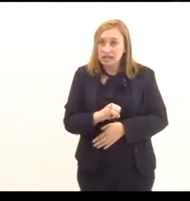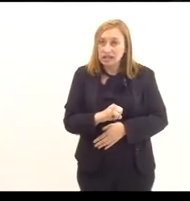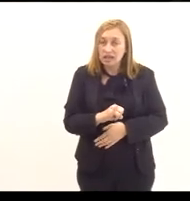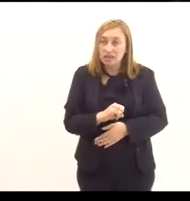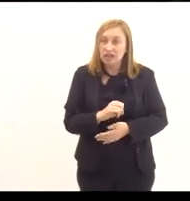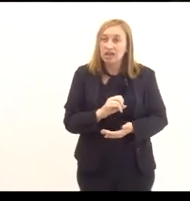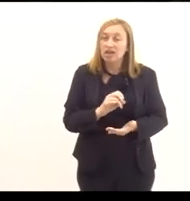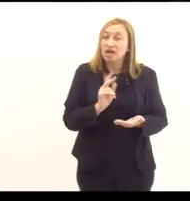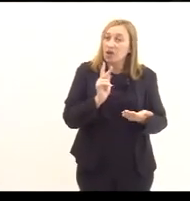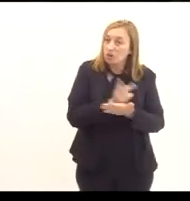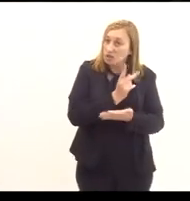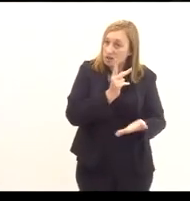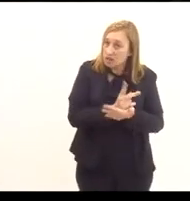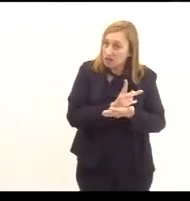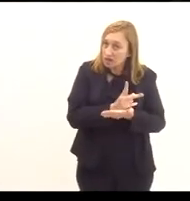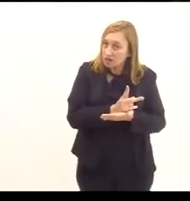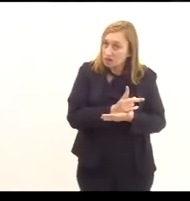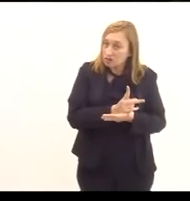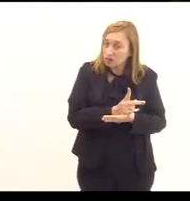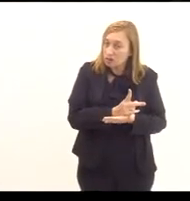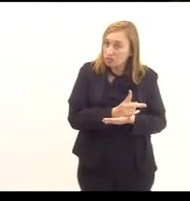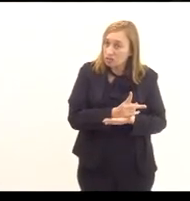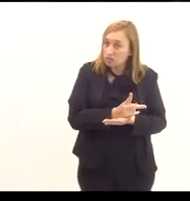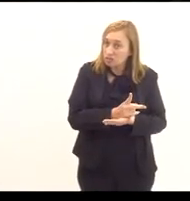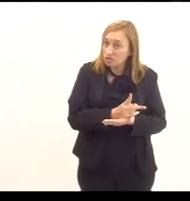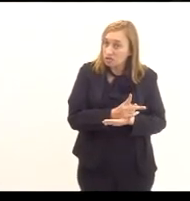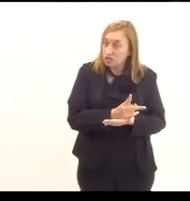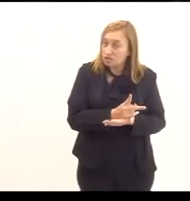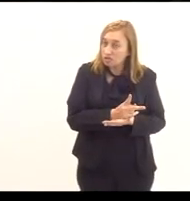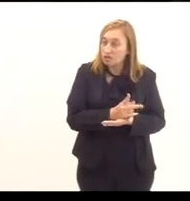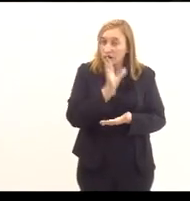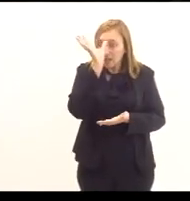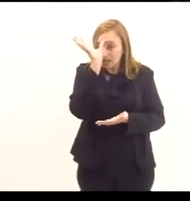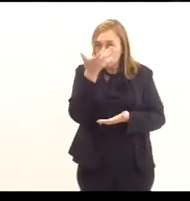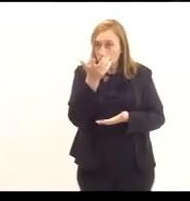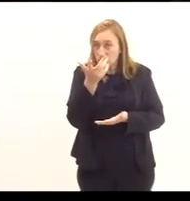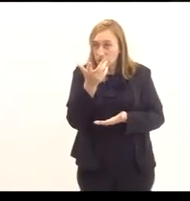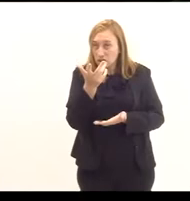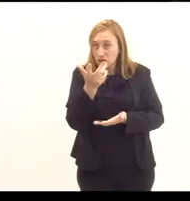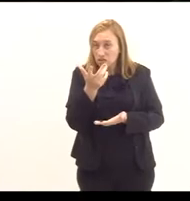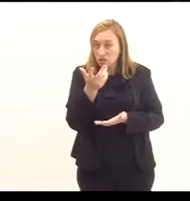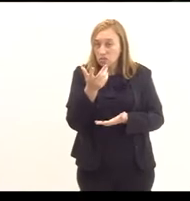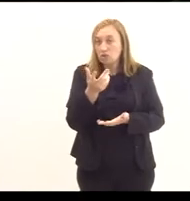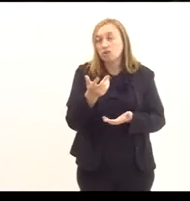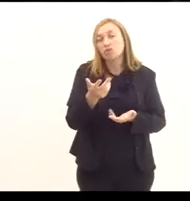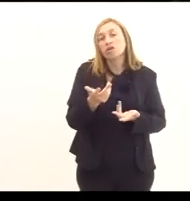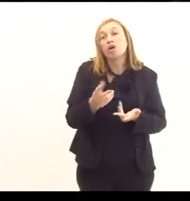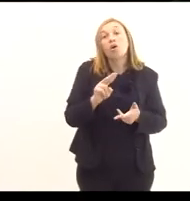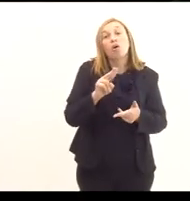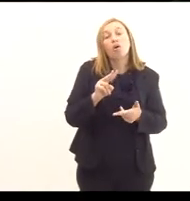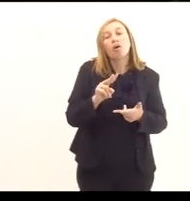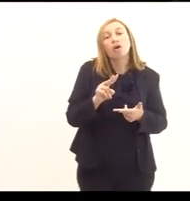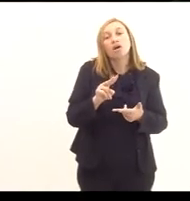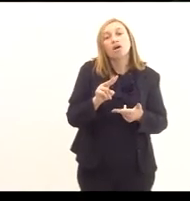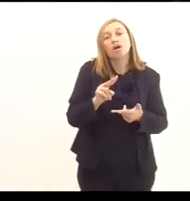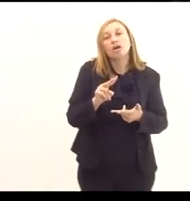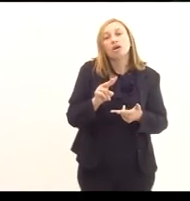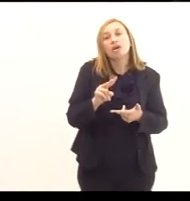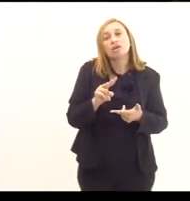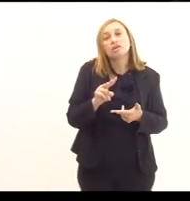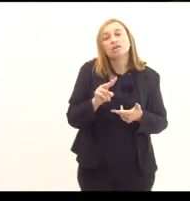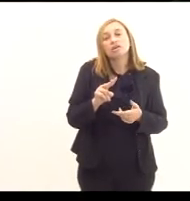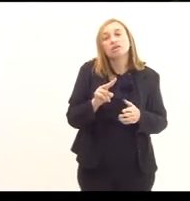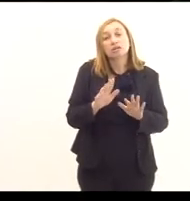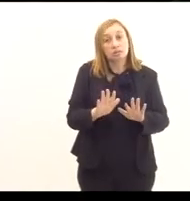esses erros vão ser solucionados através desse mutirão é e